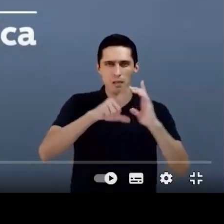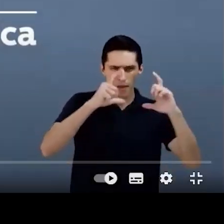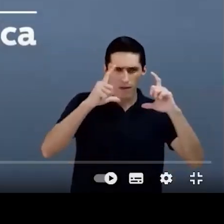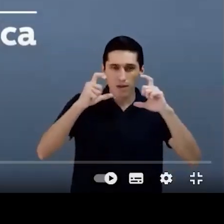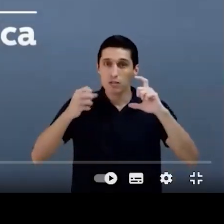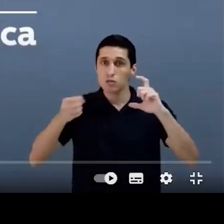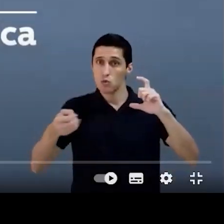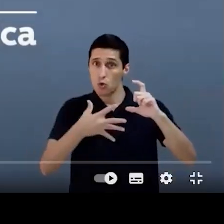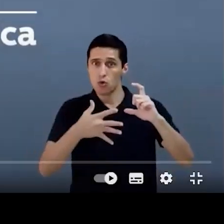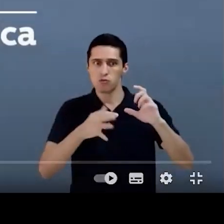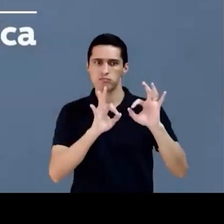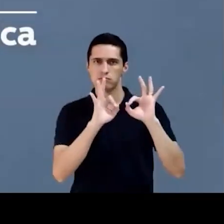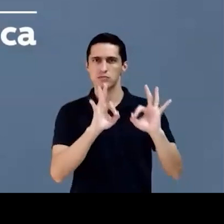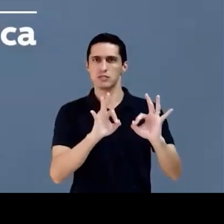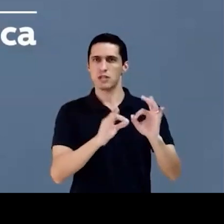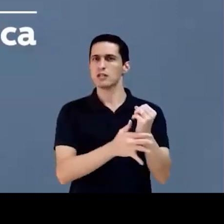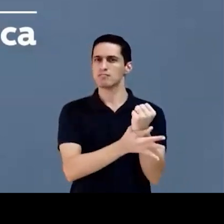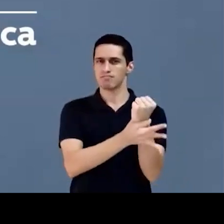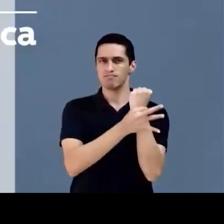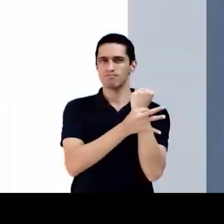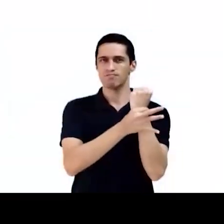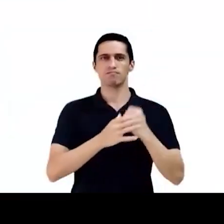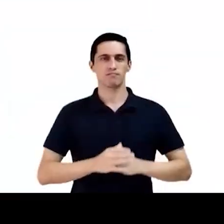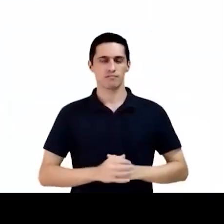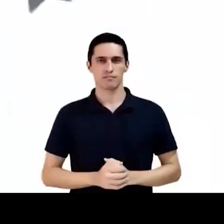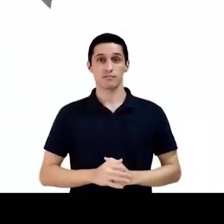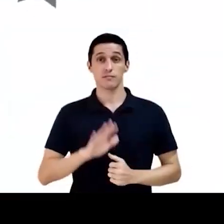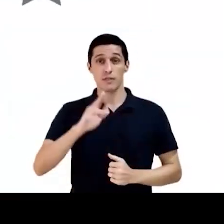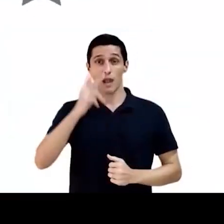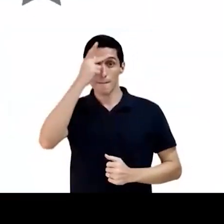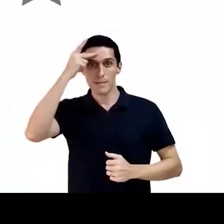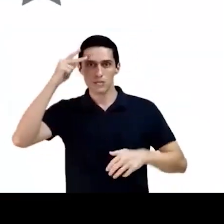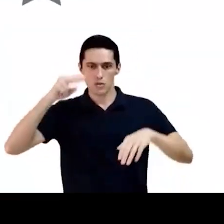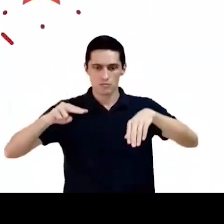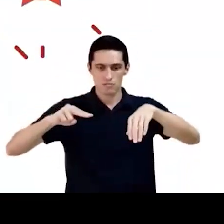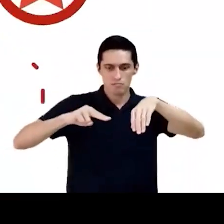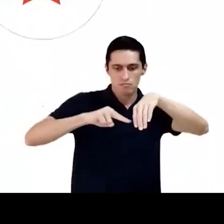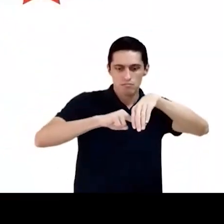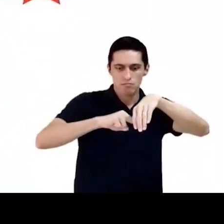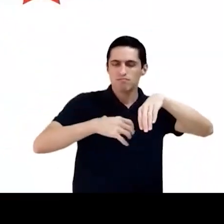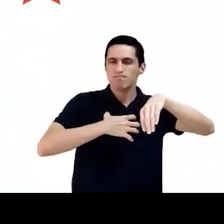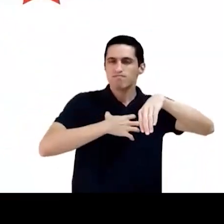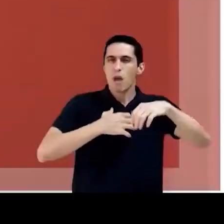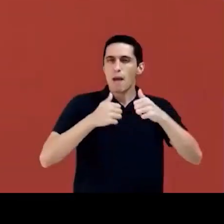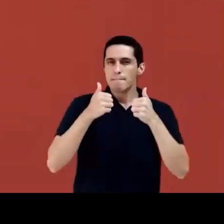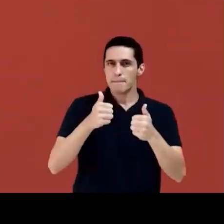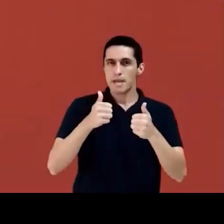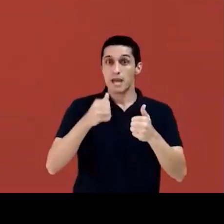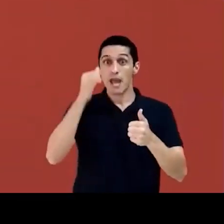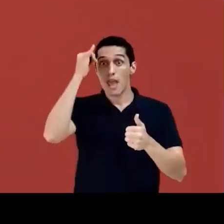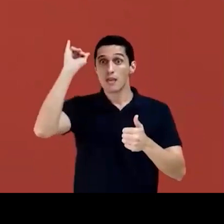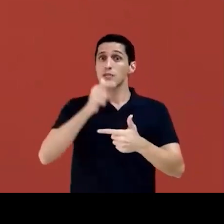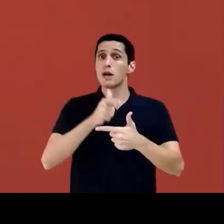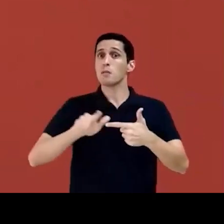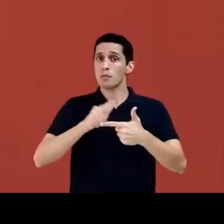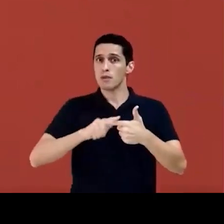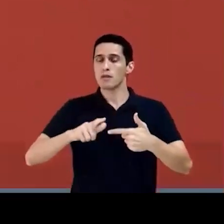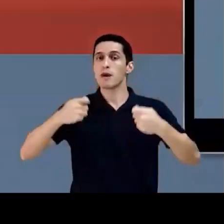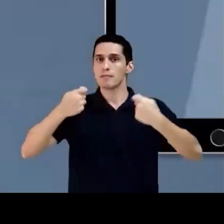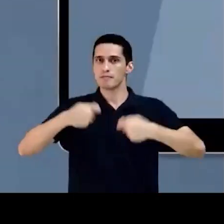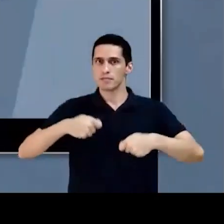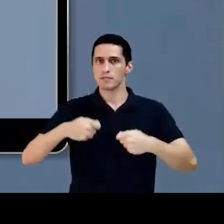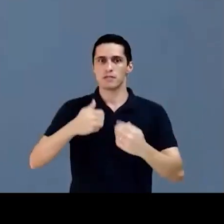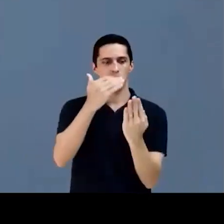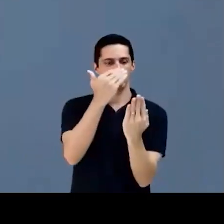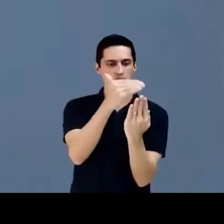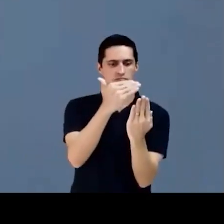moderno, preciso e bastante seguro. Mas para que o paciente tenha a melhor experiência, sem qualquer tipo de risco, é